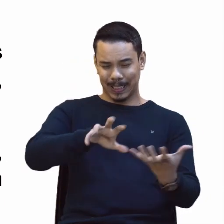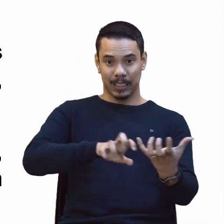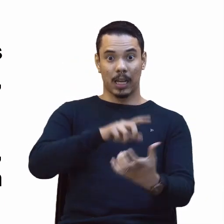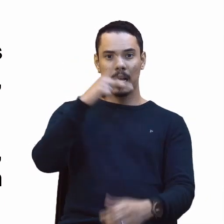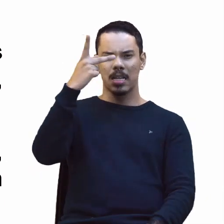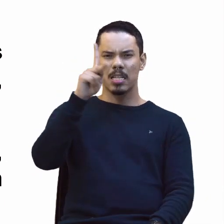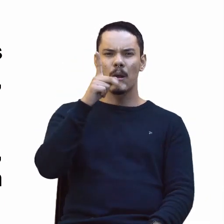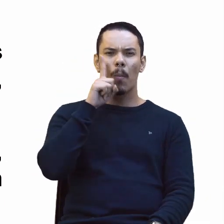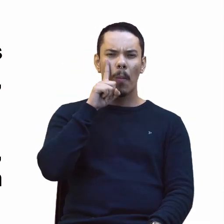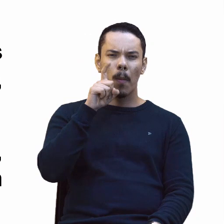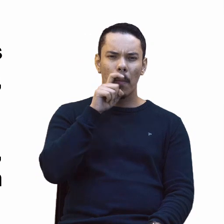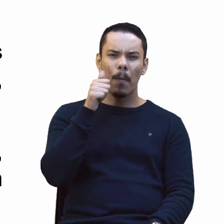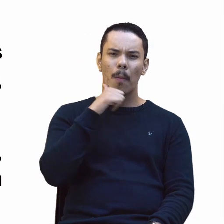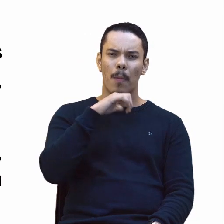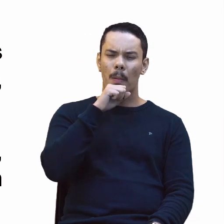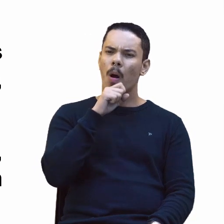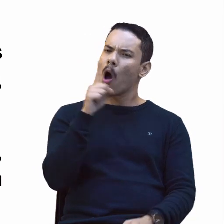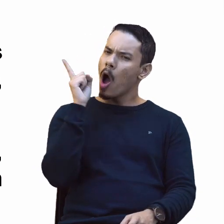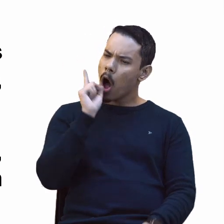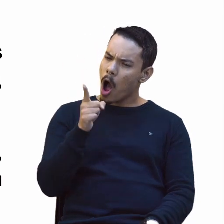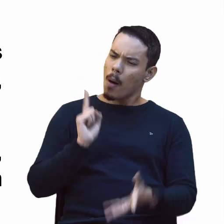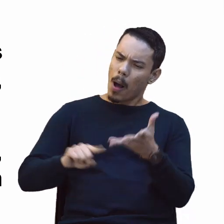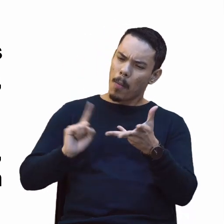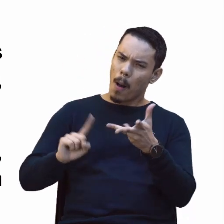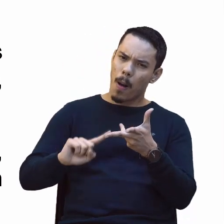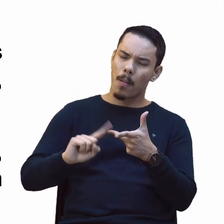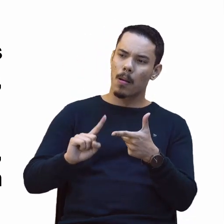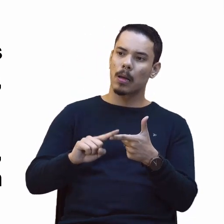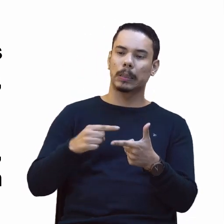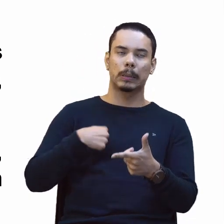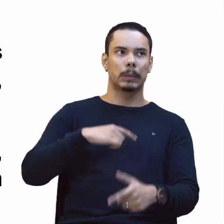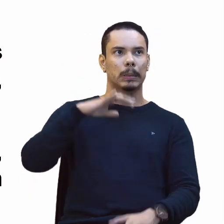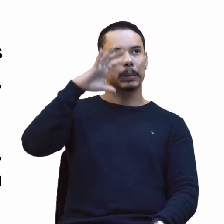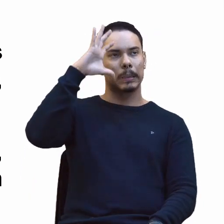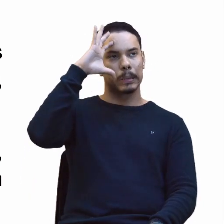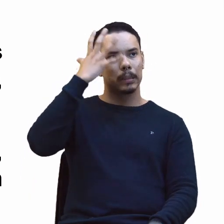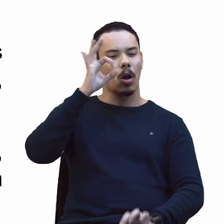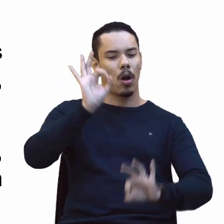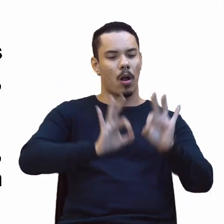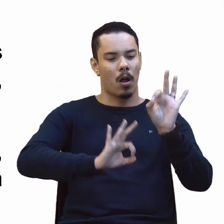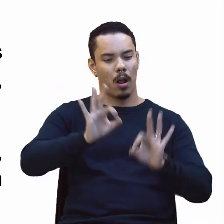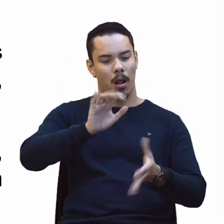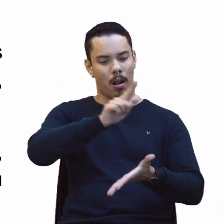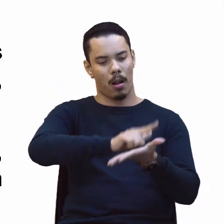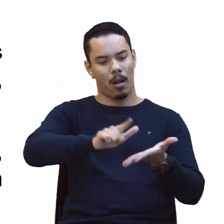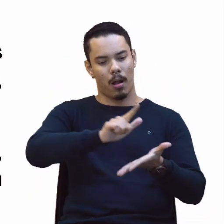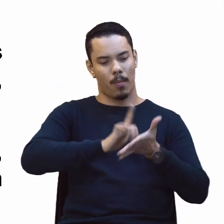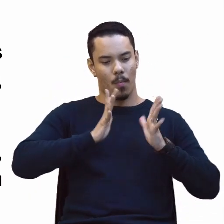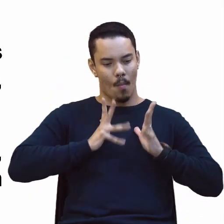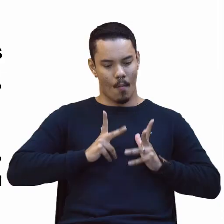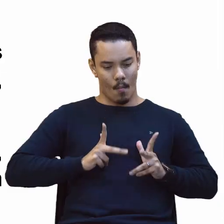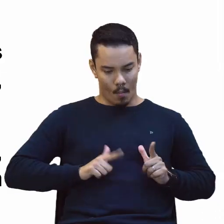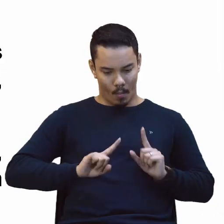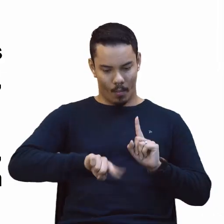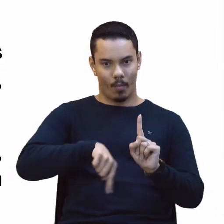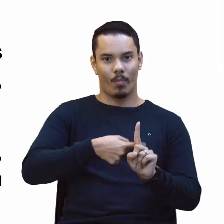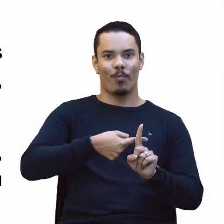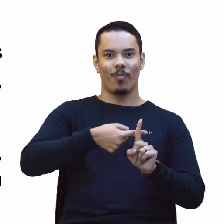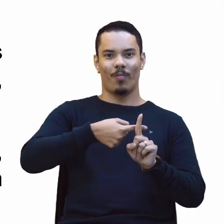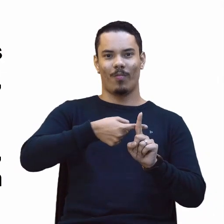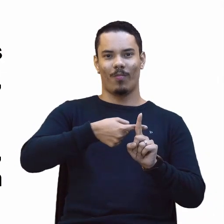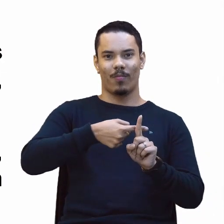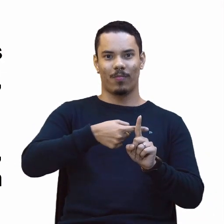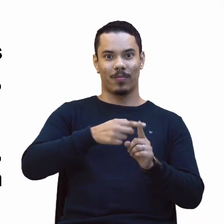Você decide, ó, de algo do caos negativo do seu quarto, você organiza, limpa e vê algo positivo, né? Que é a limpeza. Só